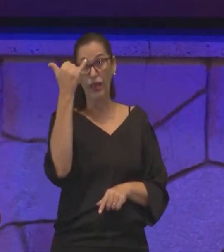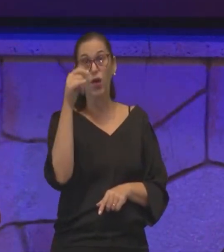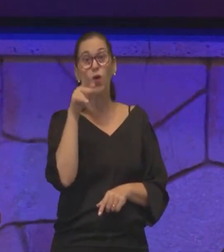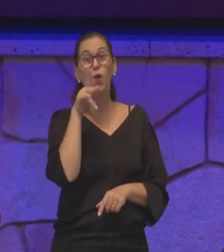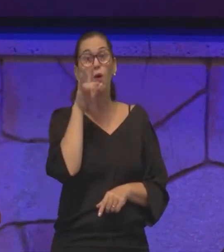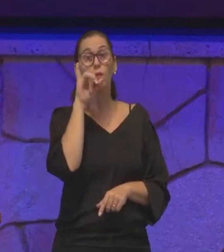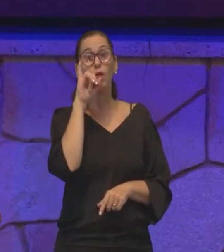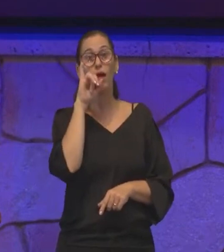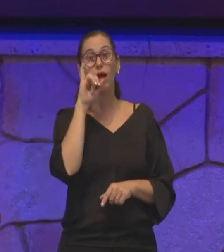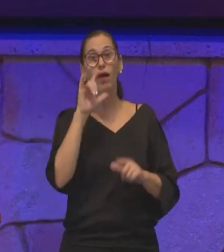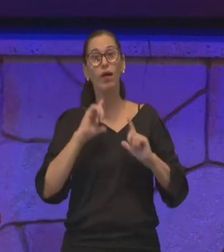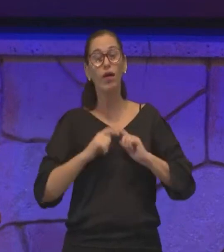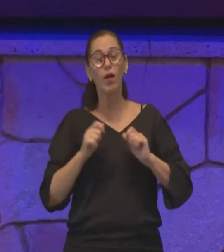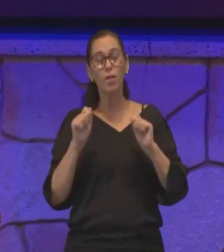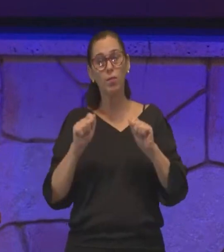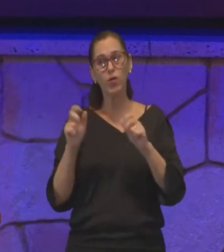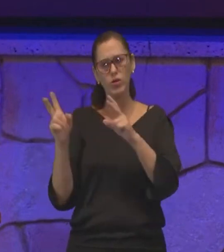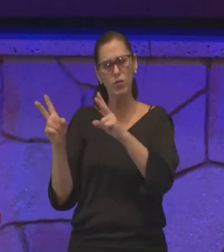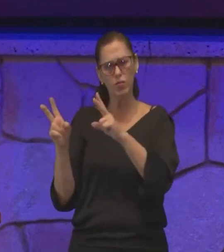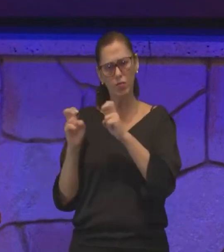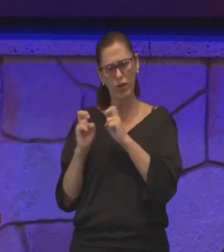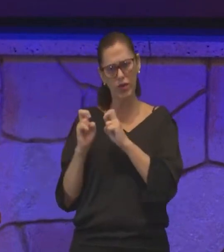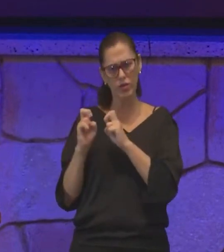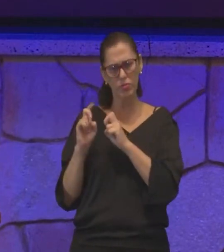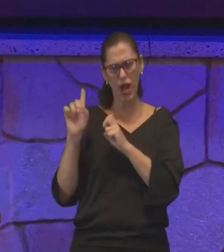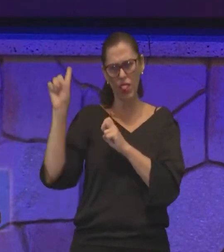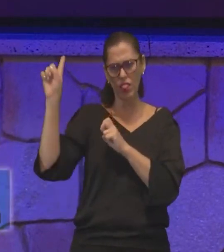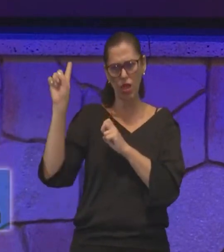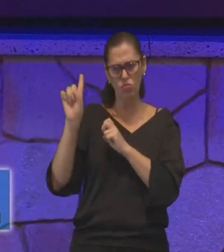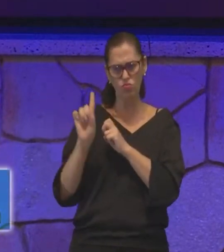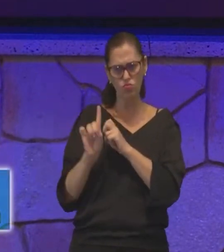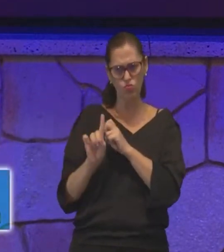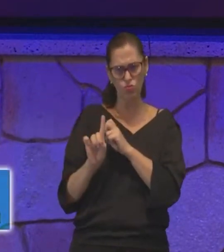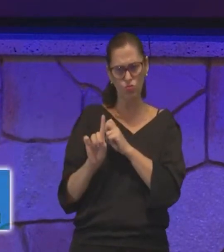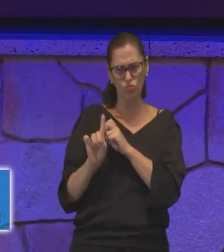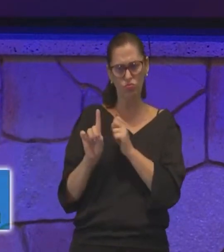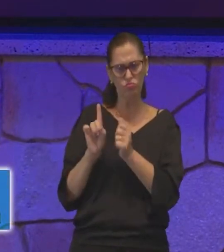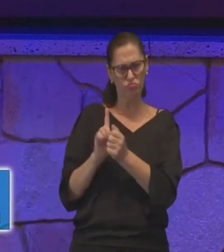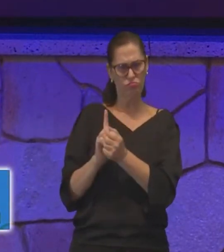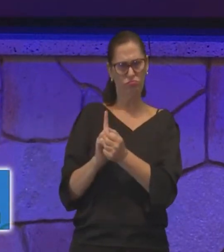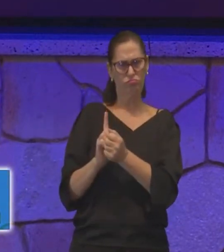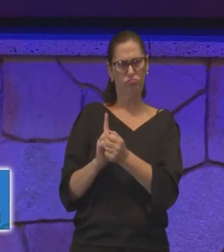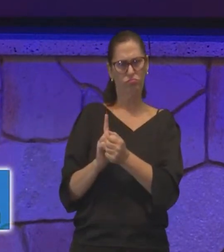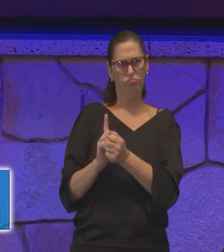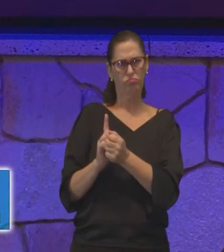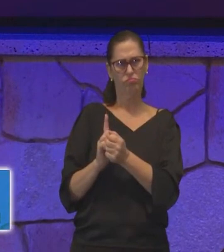ele pôde perceber o agir de Deus naquilo. Deus estava naquilo.